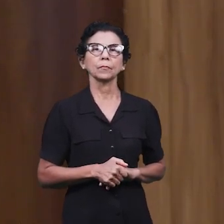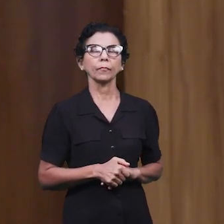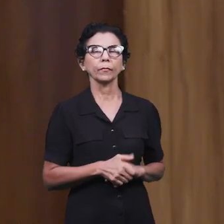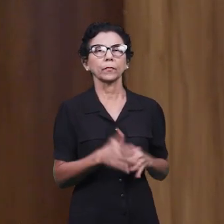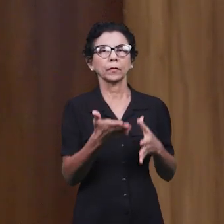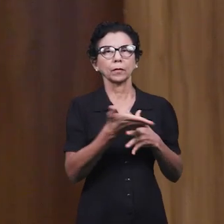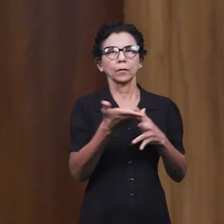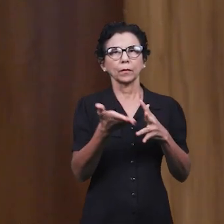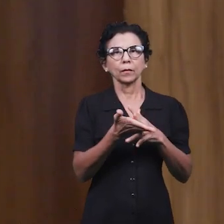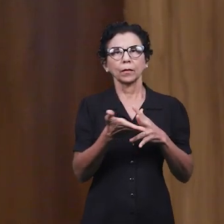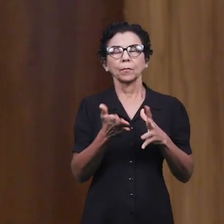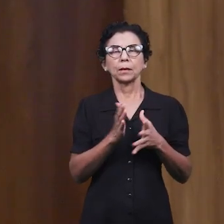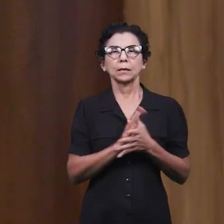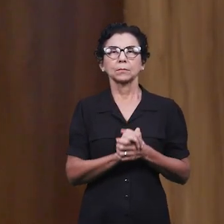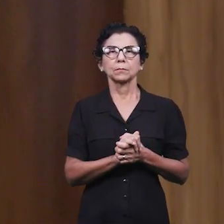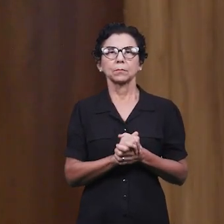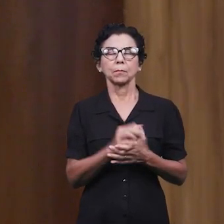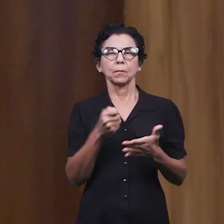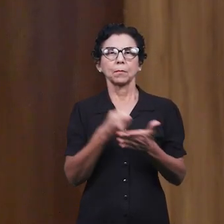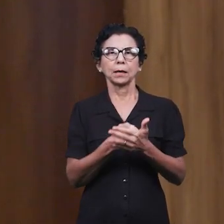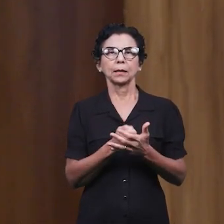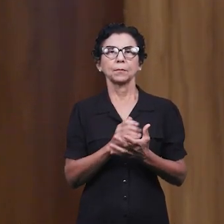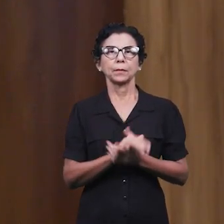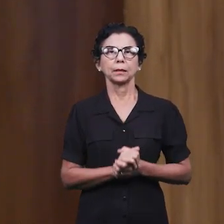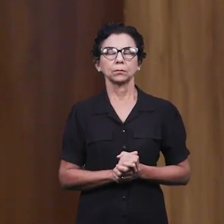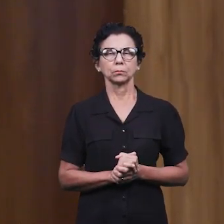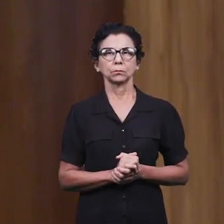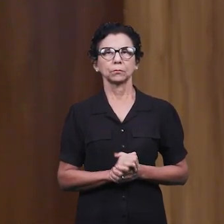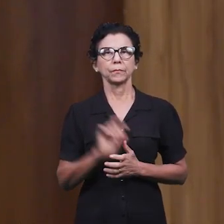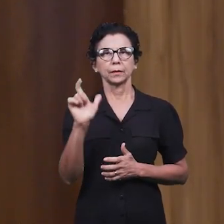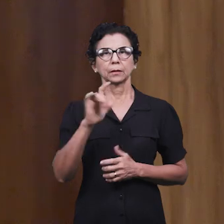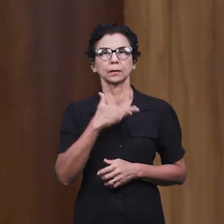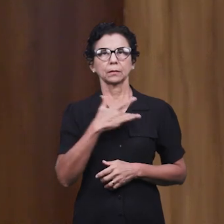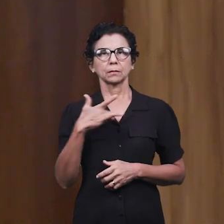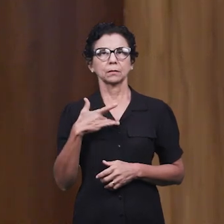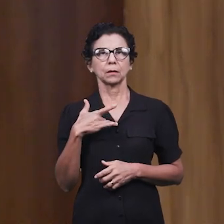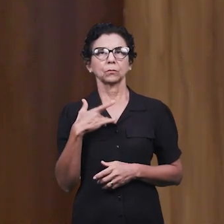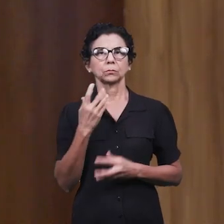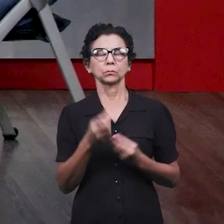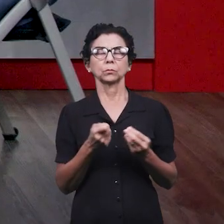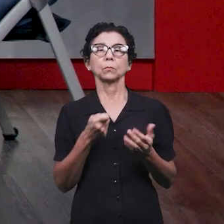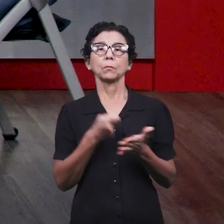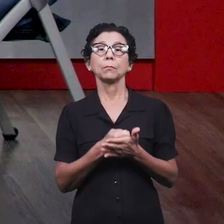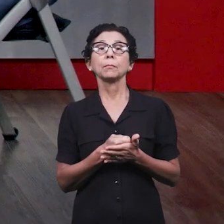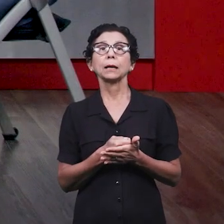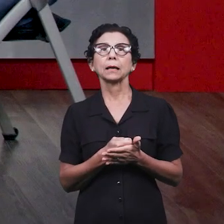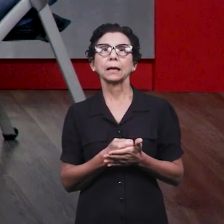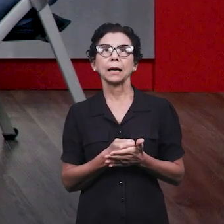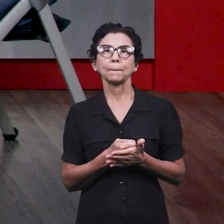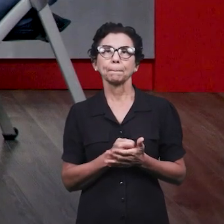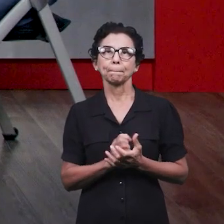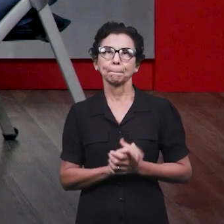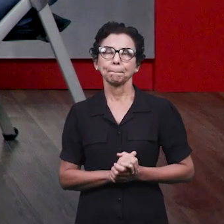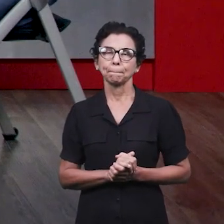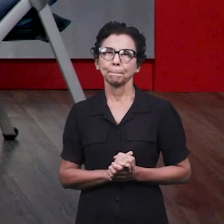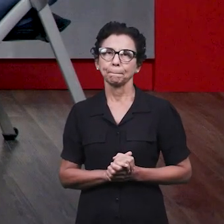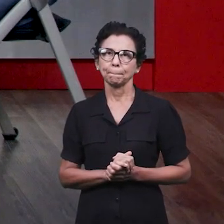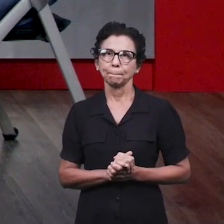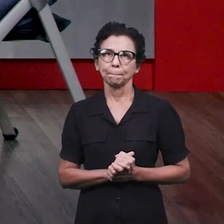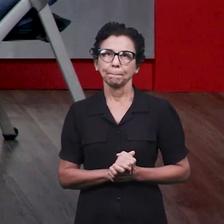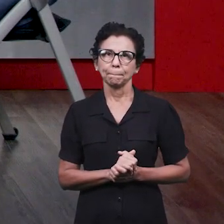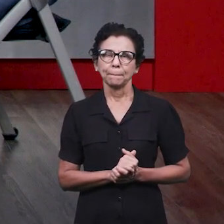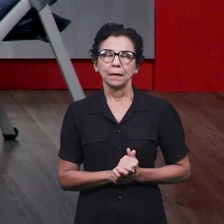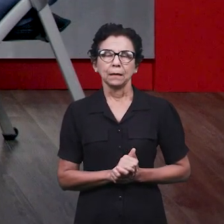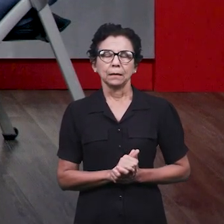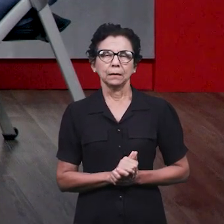Essa mensalidade ela pode ser majorada, né, por conta dessa enfermidade? Não pode ser majorada. Por conta